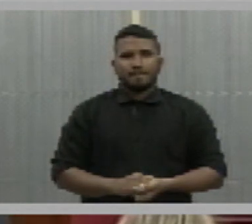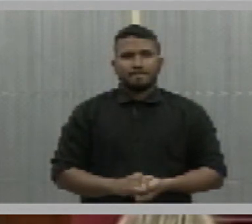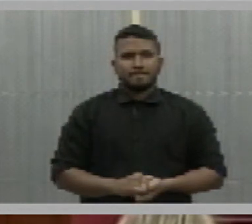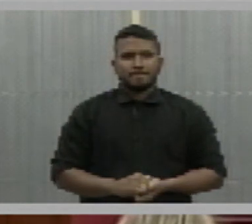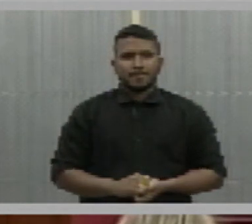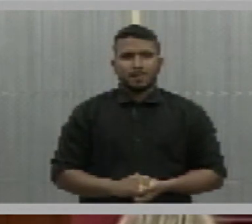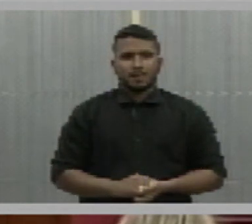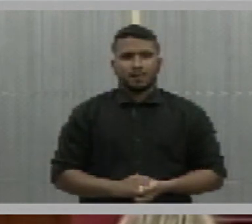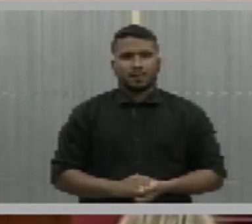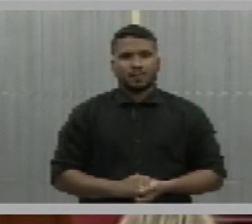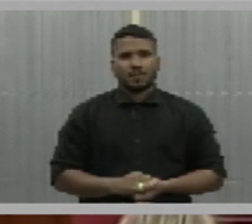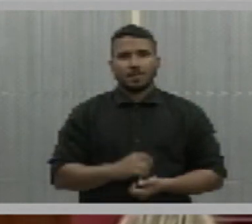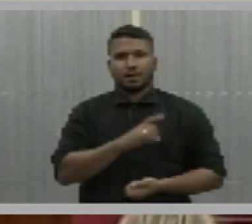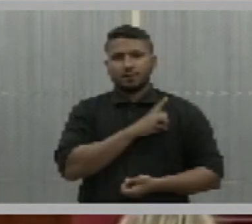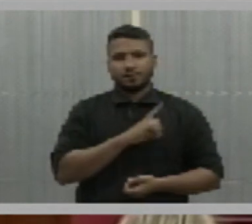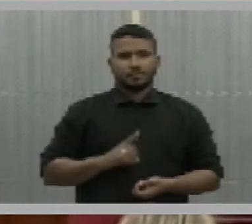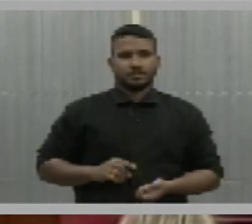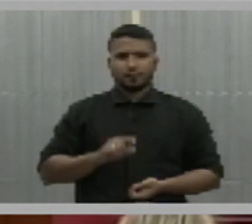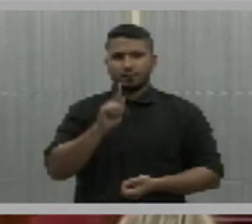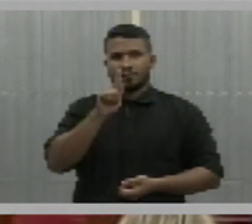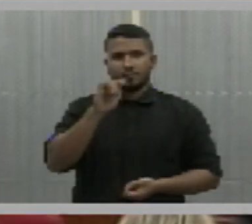Escrito o deputado Gil Carlos.